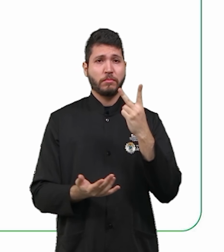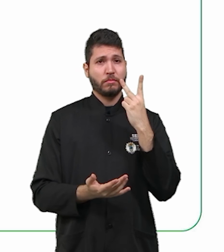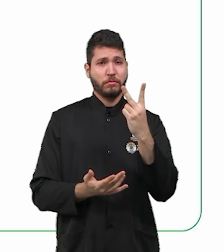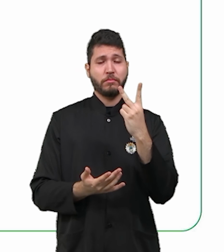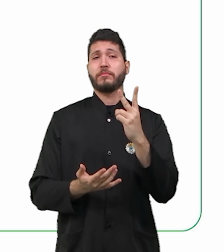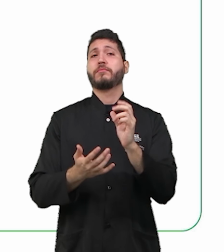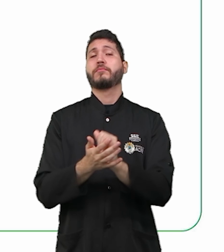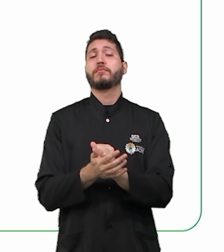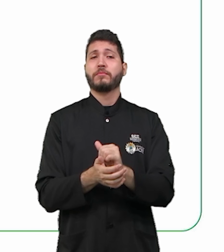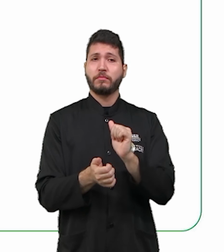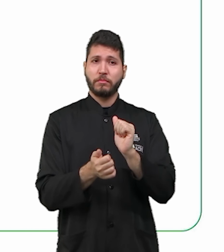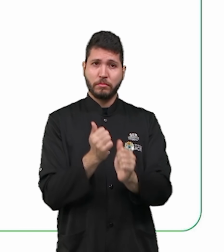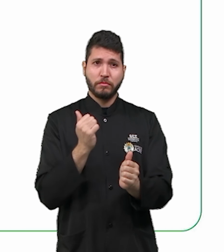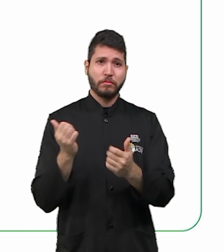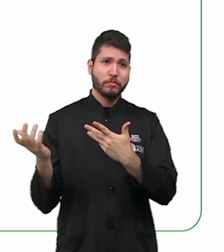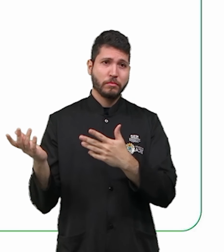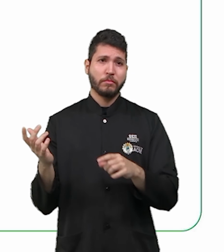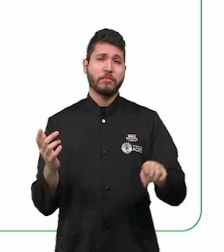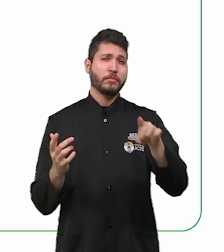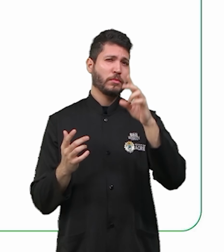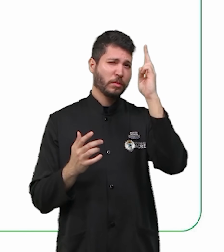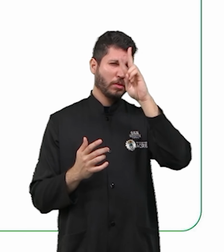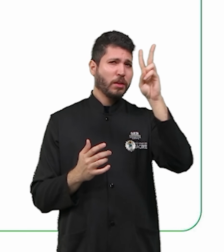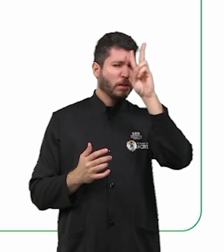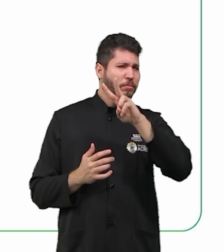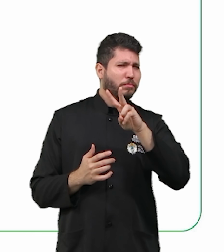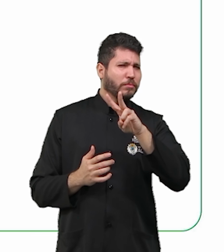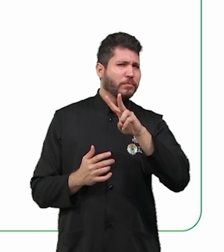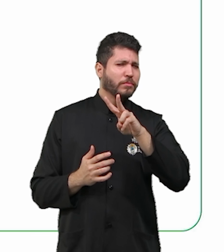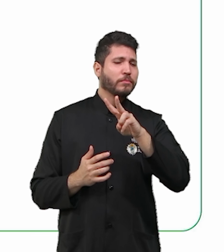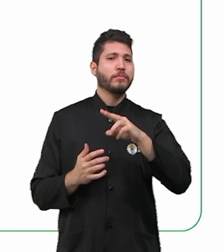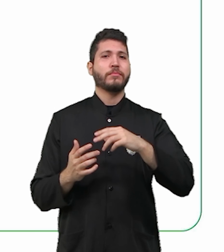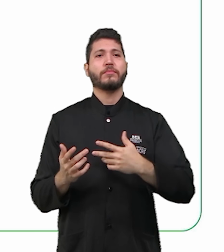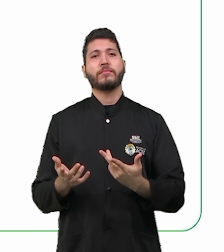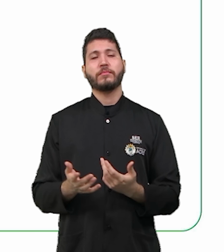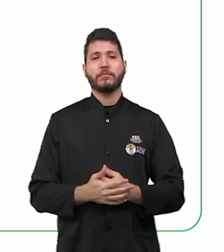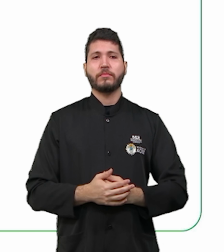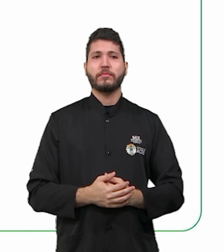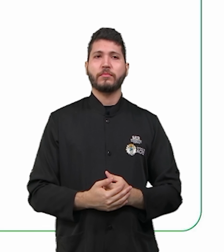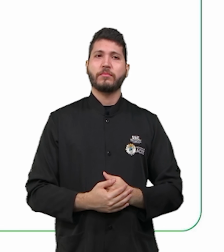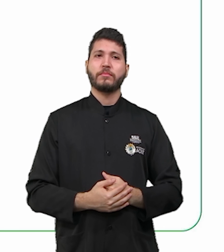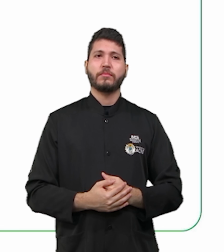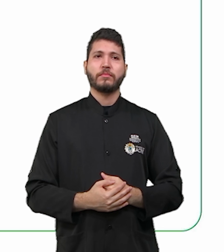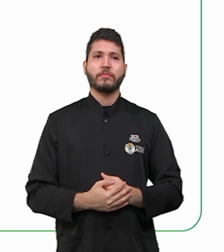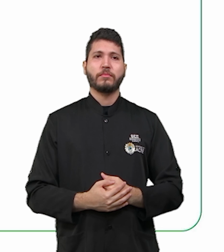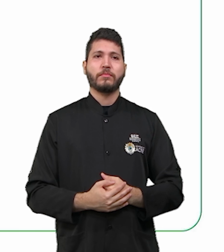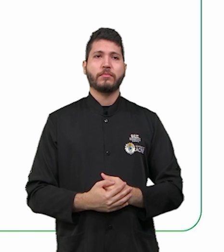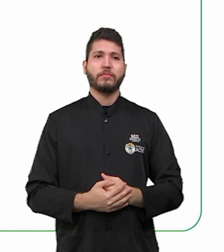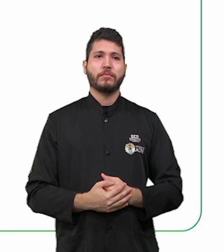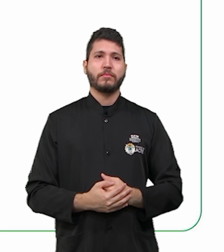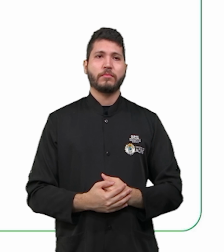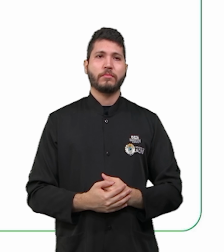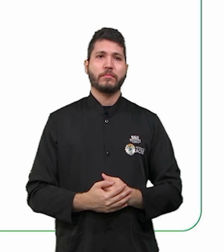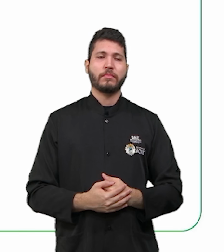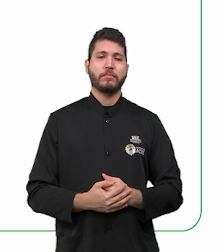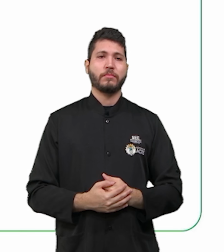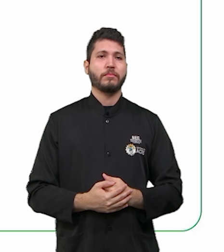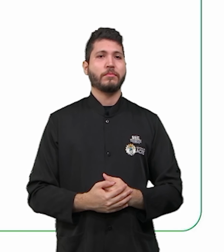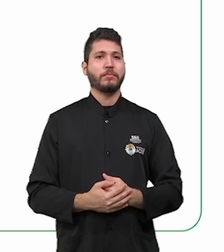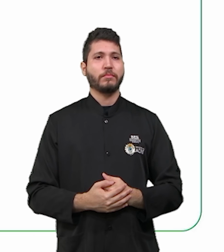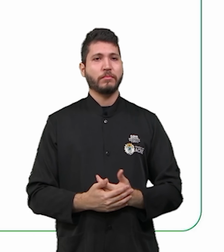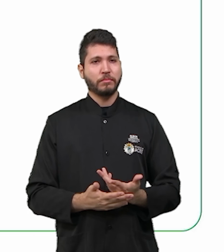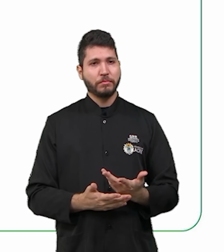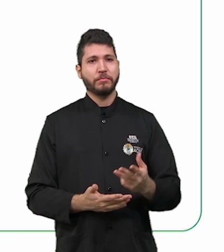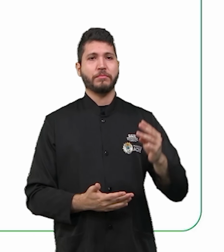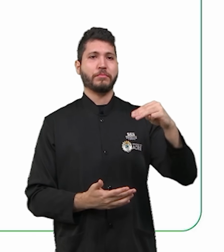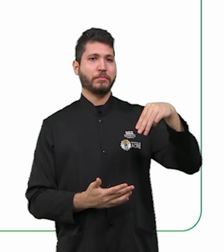acabamos de ver. Vocês lembram quais são esses esportes? Vou colocar mais duas respostas. Me gusta el